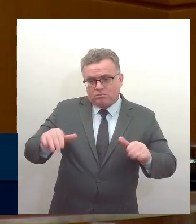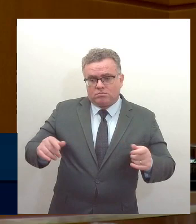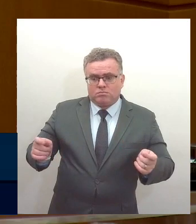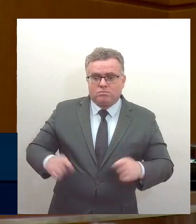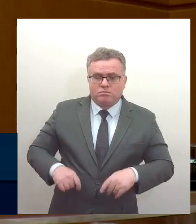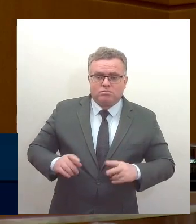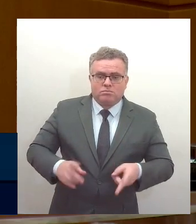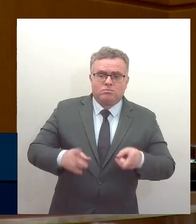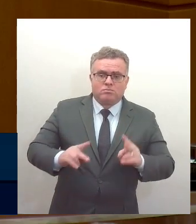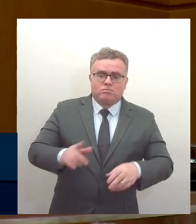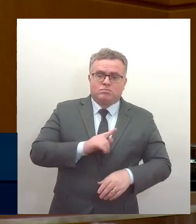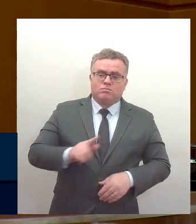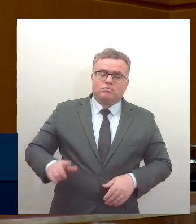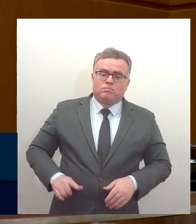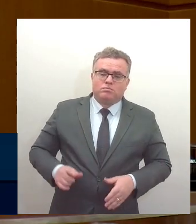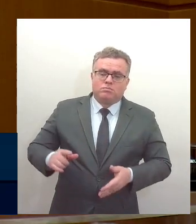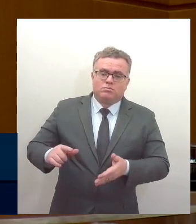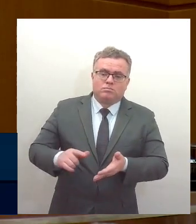a Assembleia,